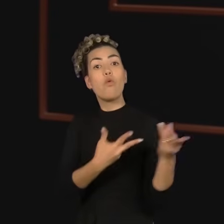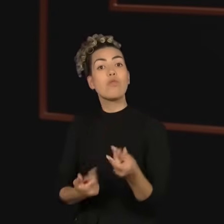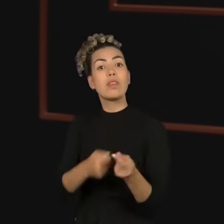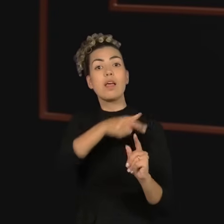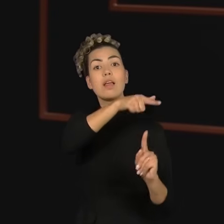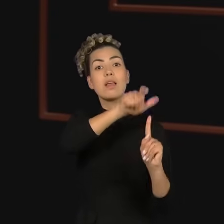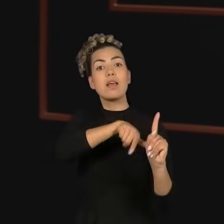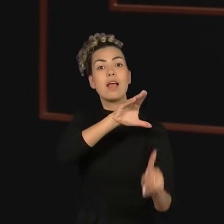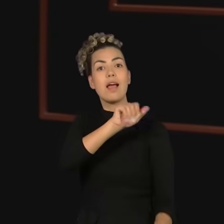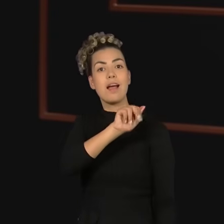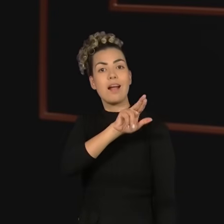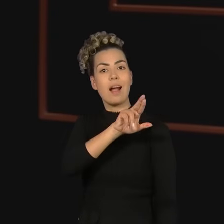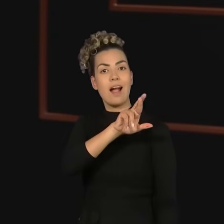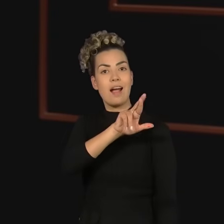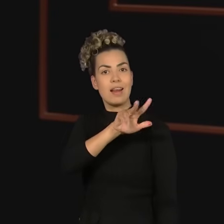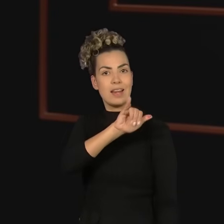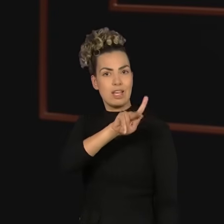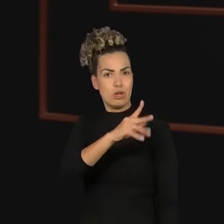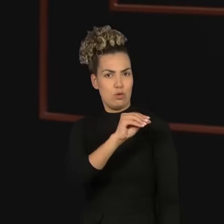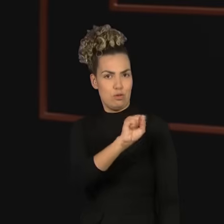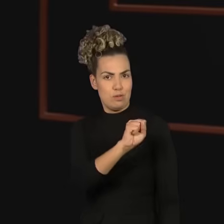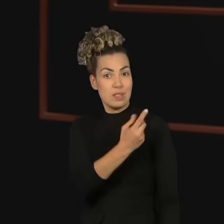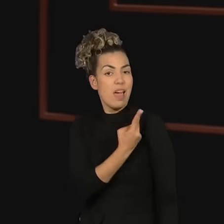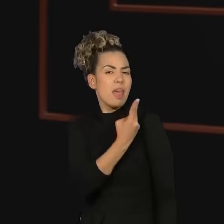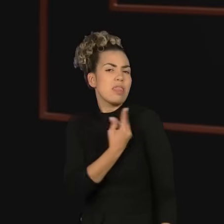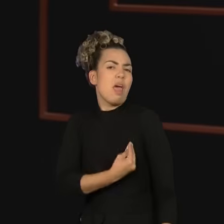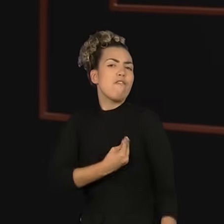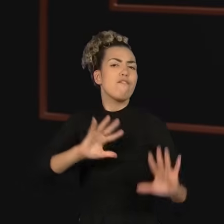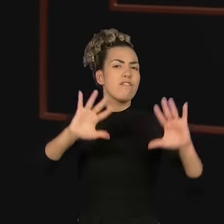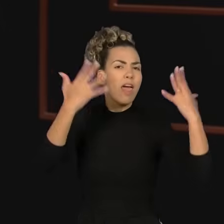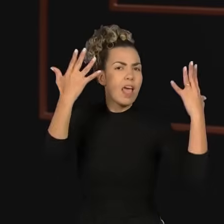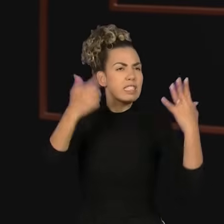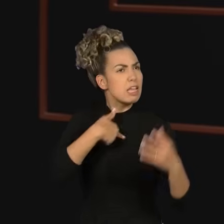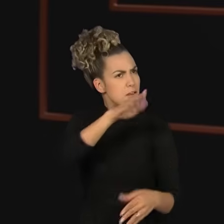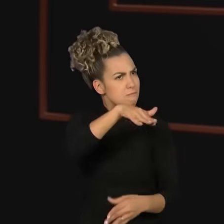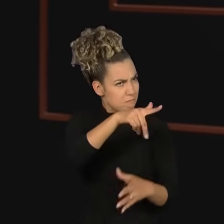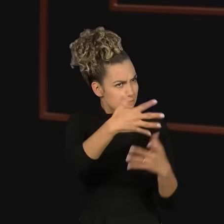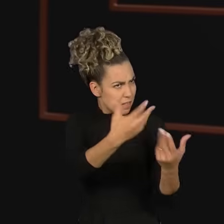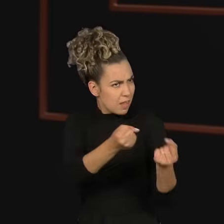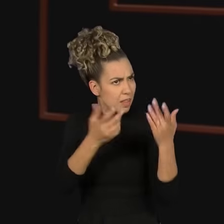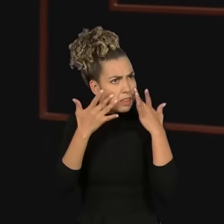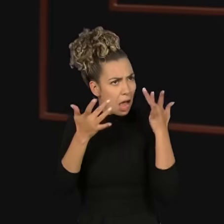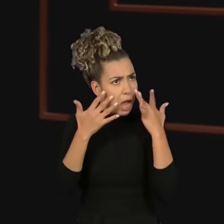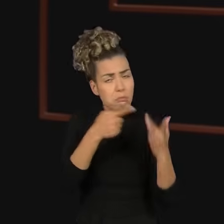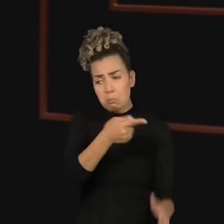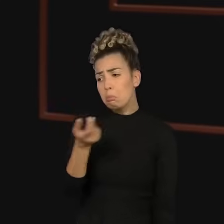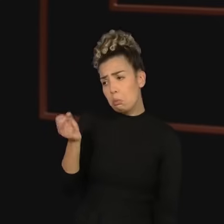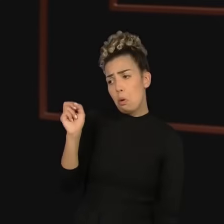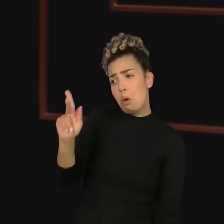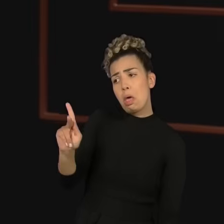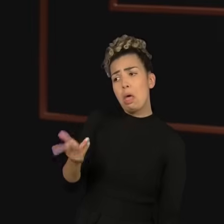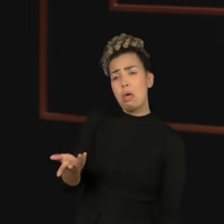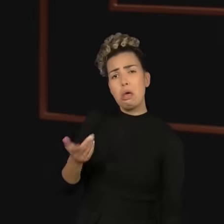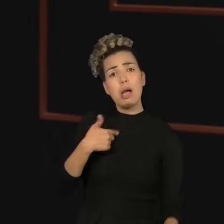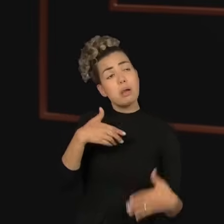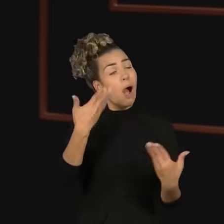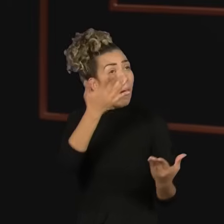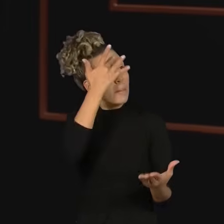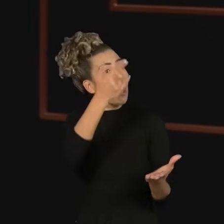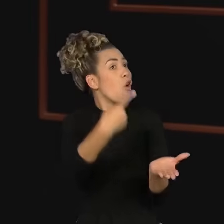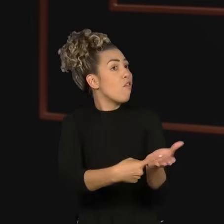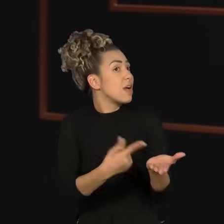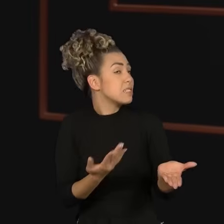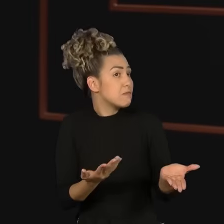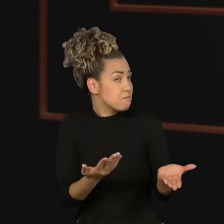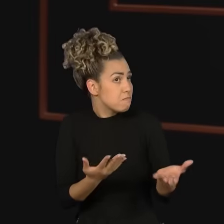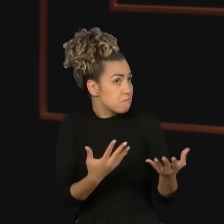você quer fazer uma peça comigo? Ele falou, tá bom. Então amanhã a gente começa, tá? Porque primeiro eu ia conversar com a Marisa, eu achei que ia ser toda